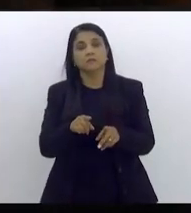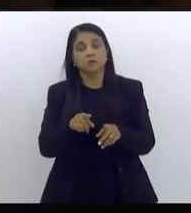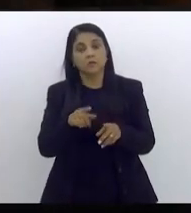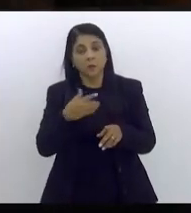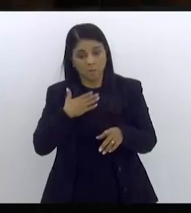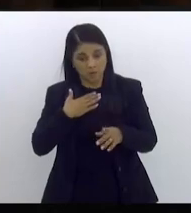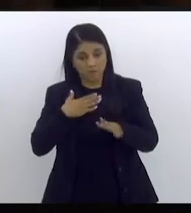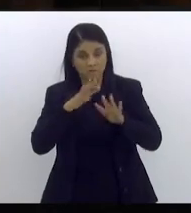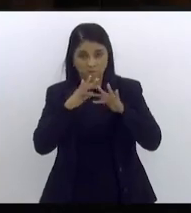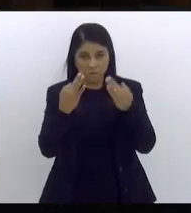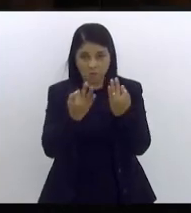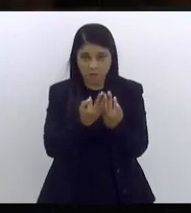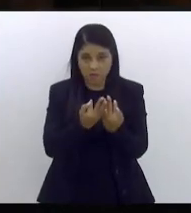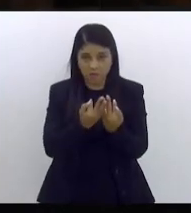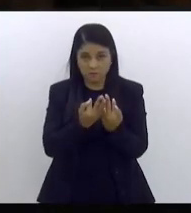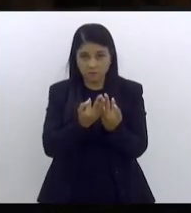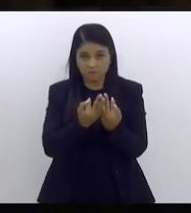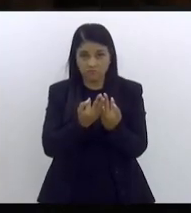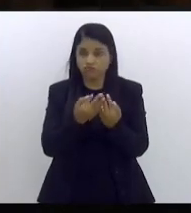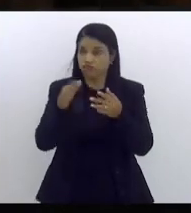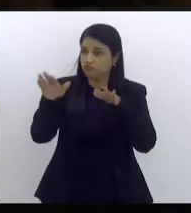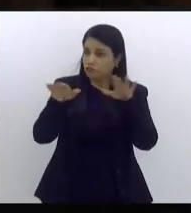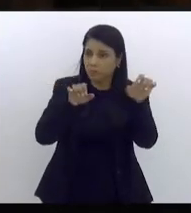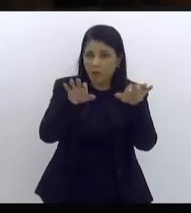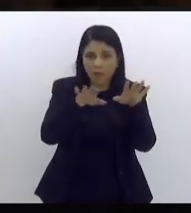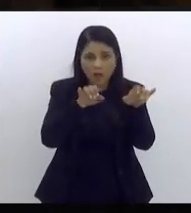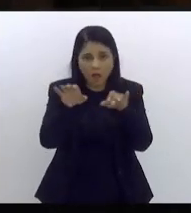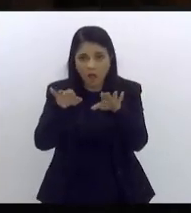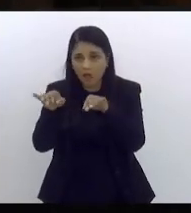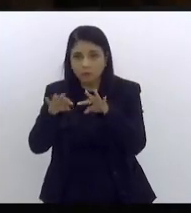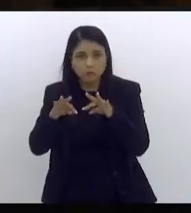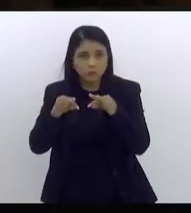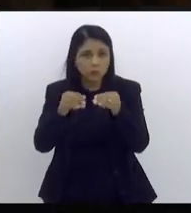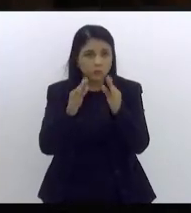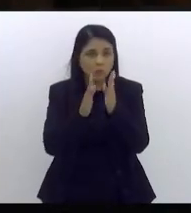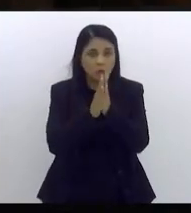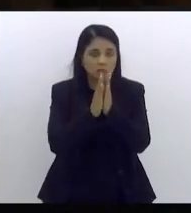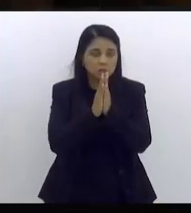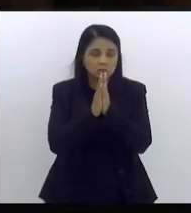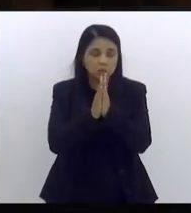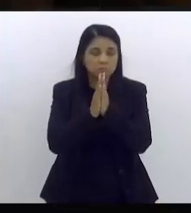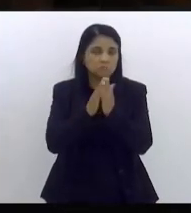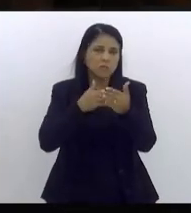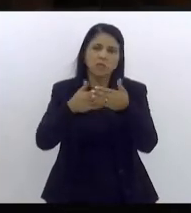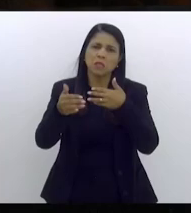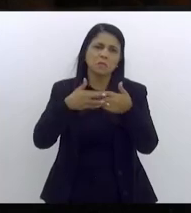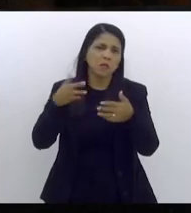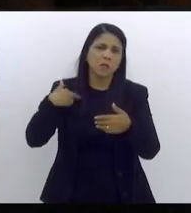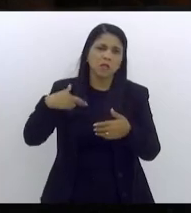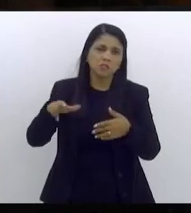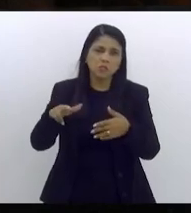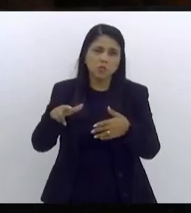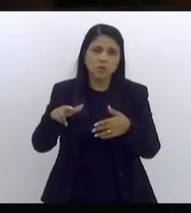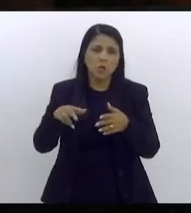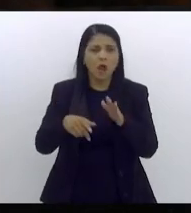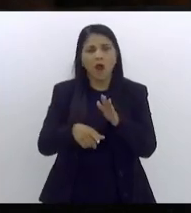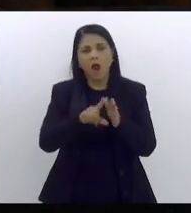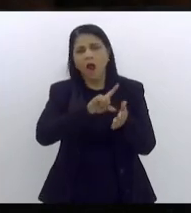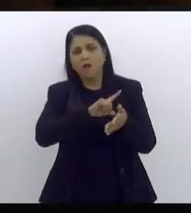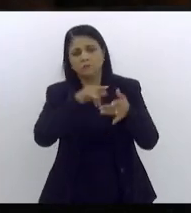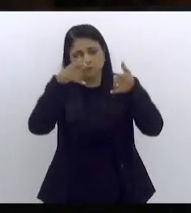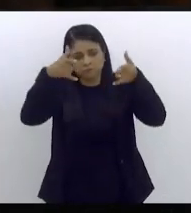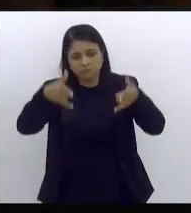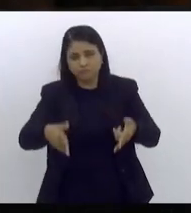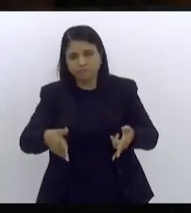familiar chamar todos para uma oração, independente da religião, para fazer antes do